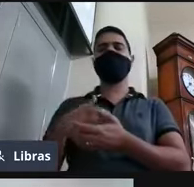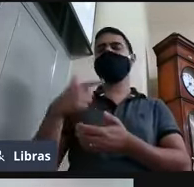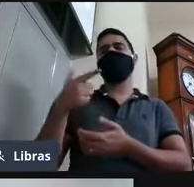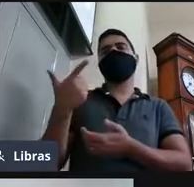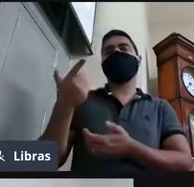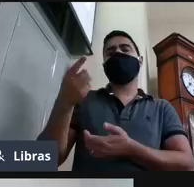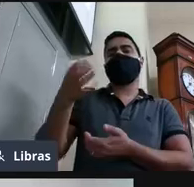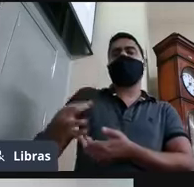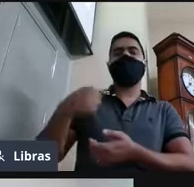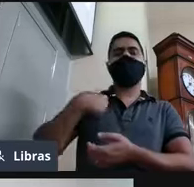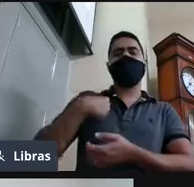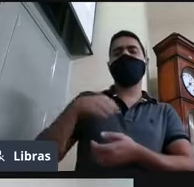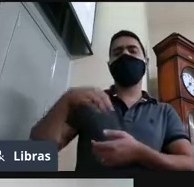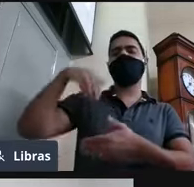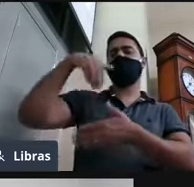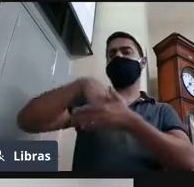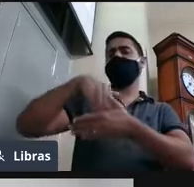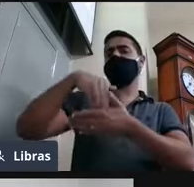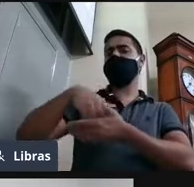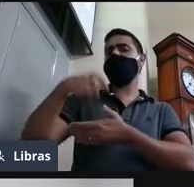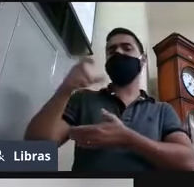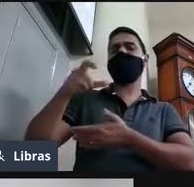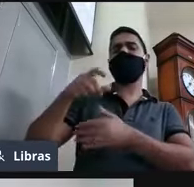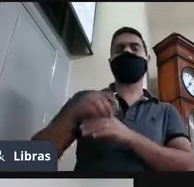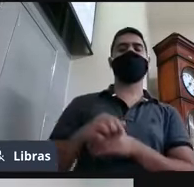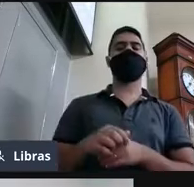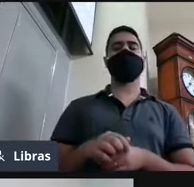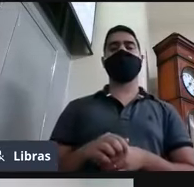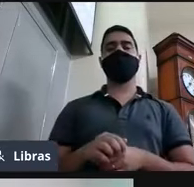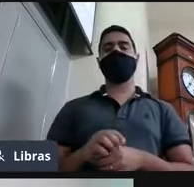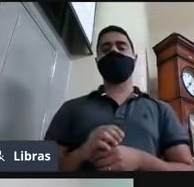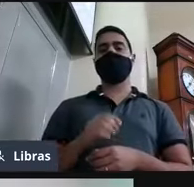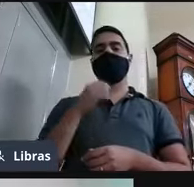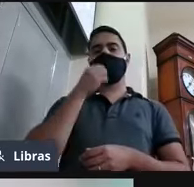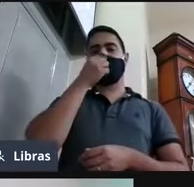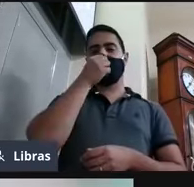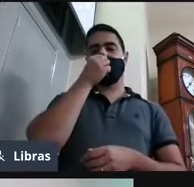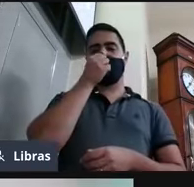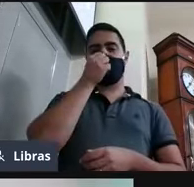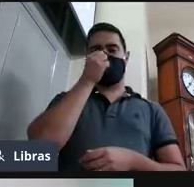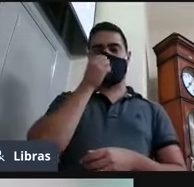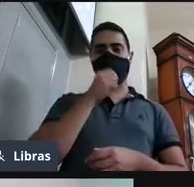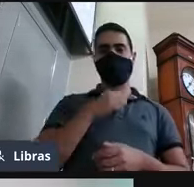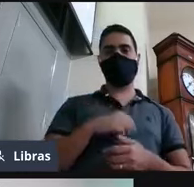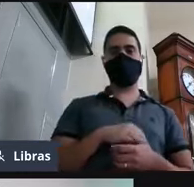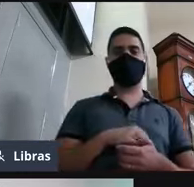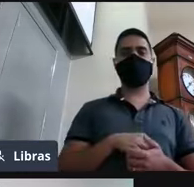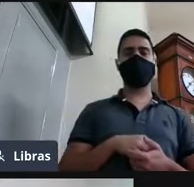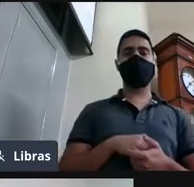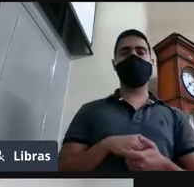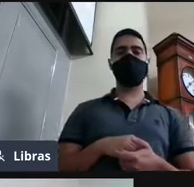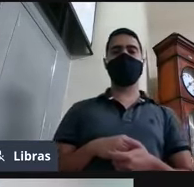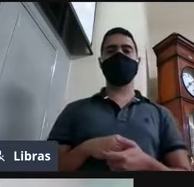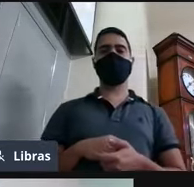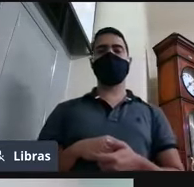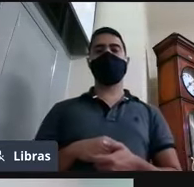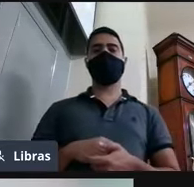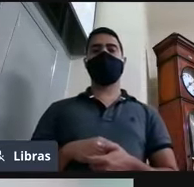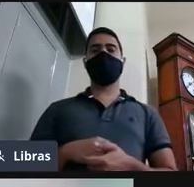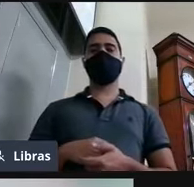justo da minha parte não dar um voto de crédito para o prefeito. Para o atual prefeito Fernandinho Graça. Então, naquela ocasião,